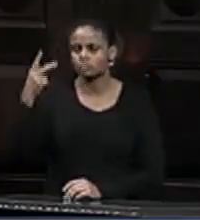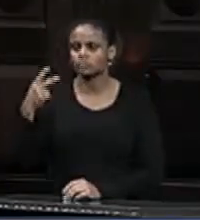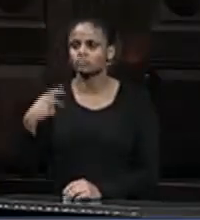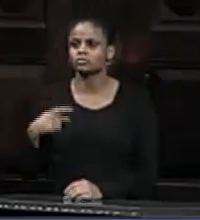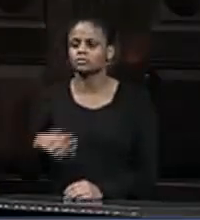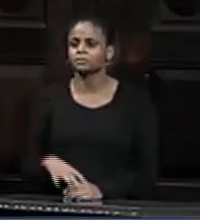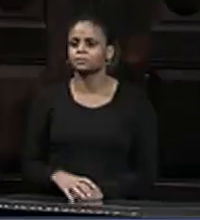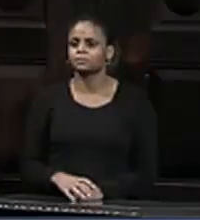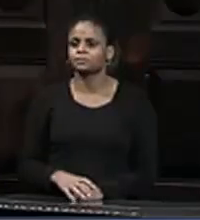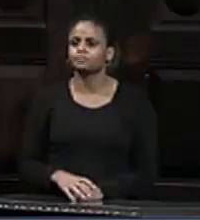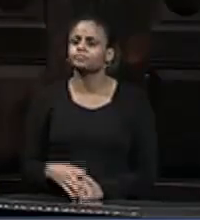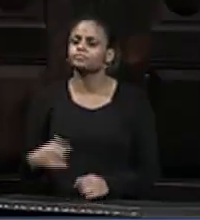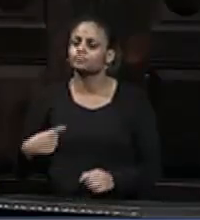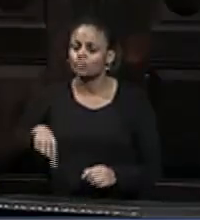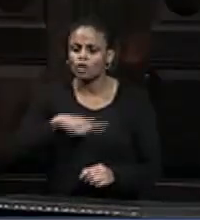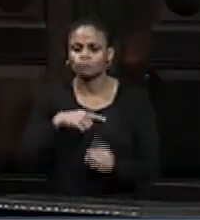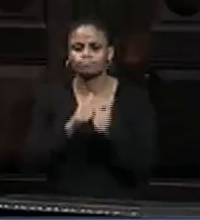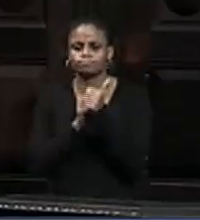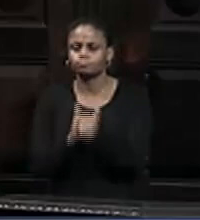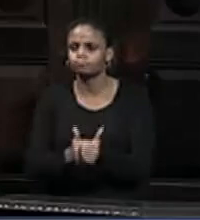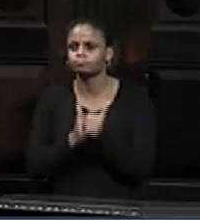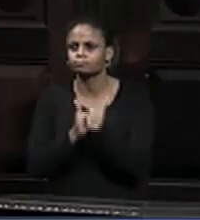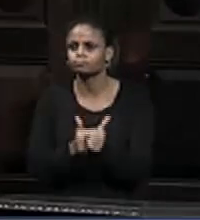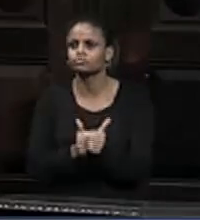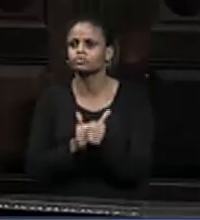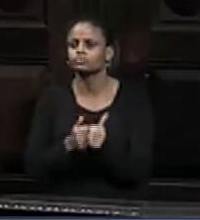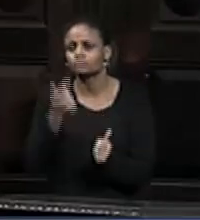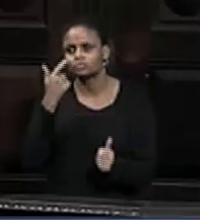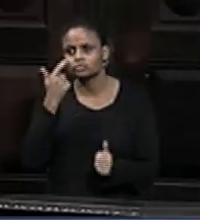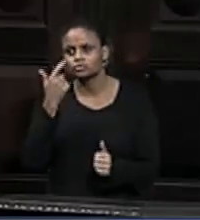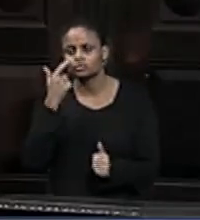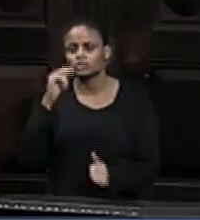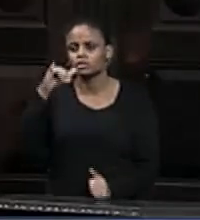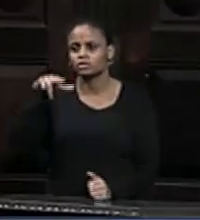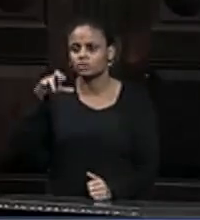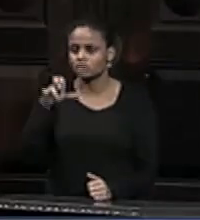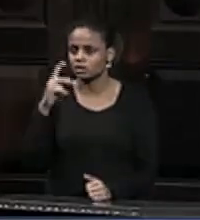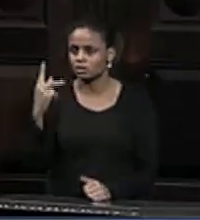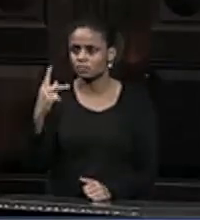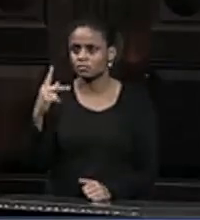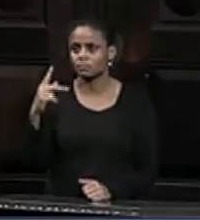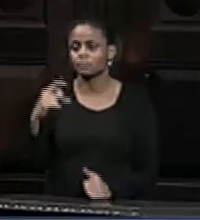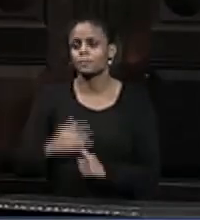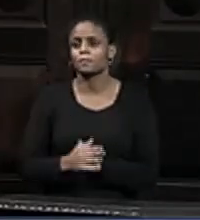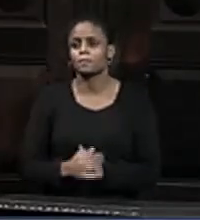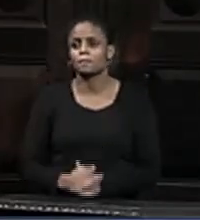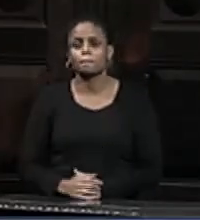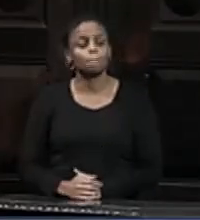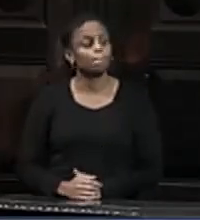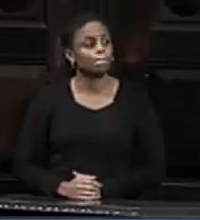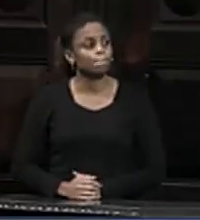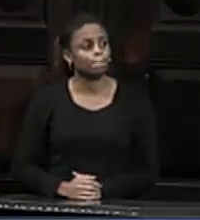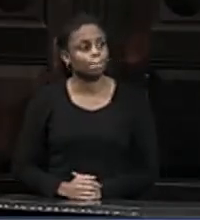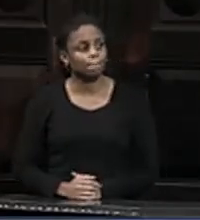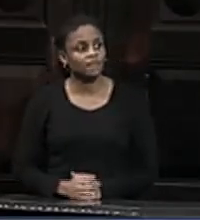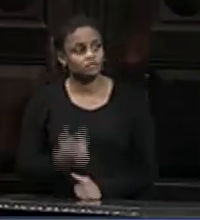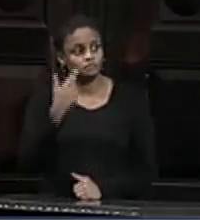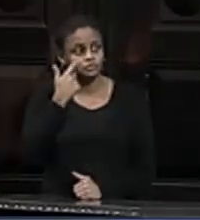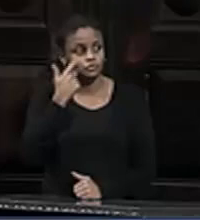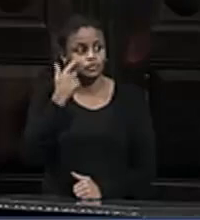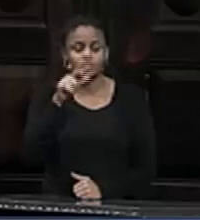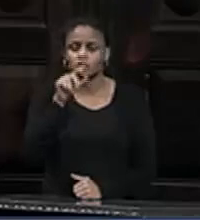vamos acompanhar a atuação do IDEC. Estamos organizando um encontro aqui. Vamos ver